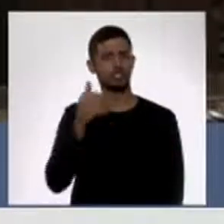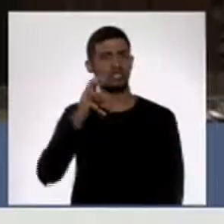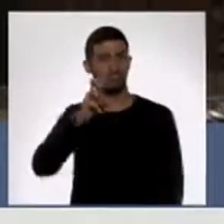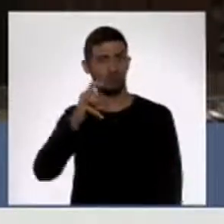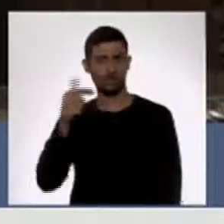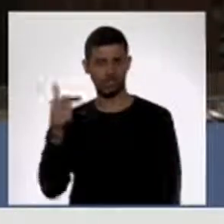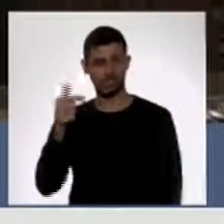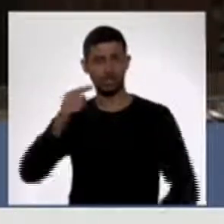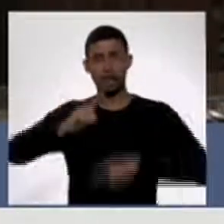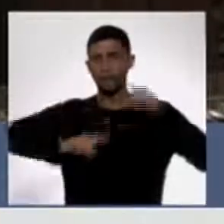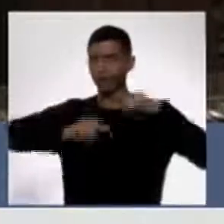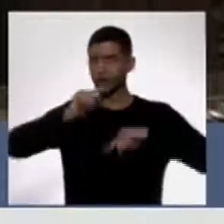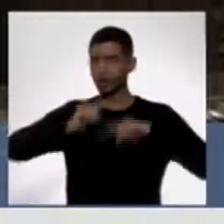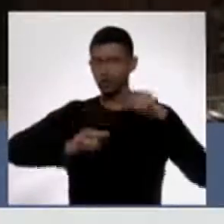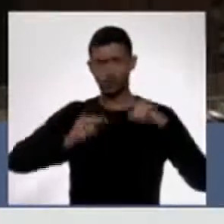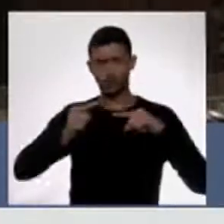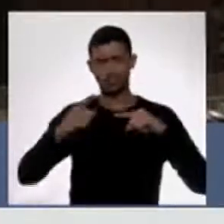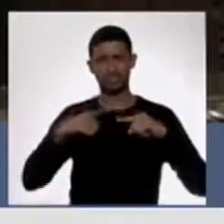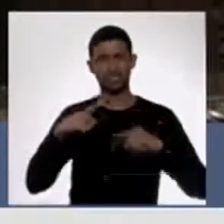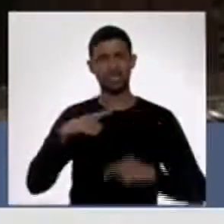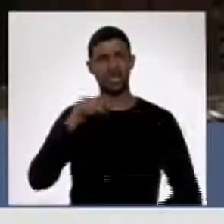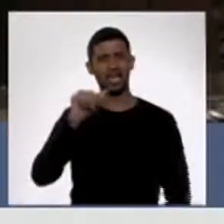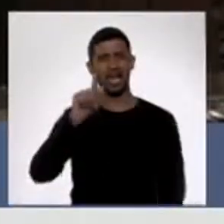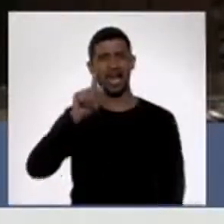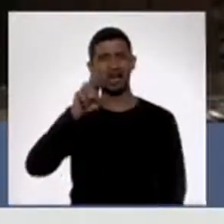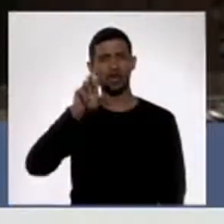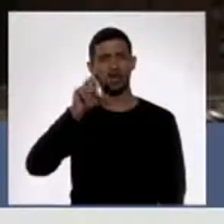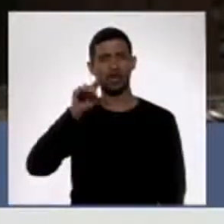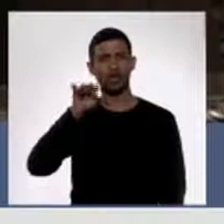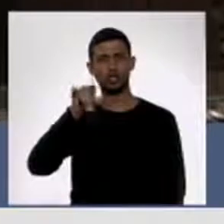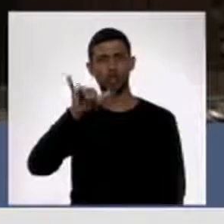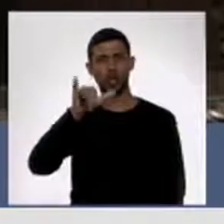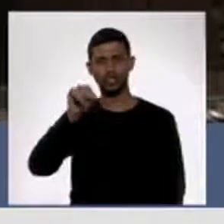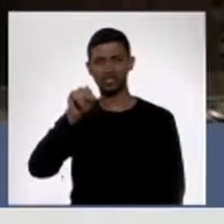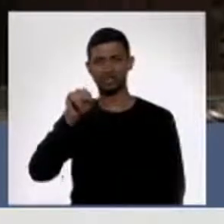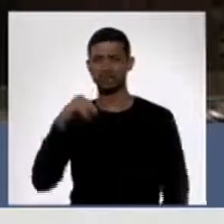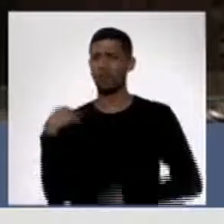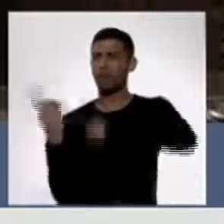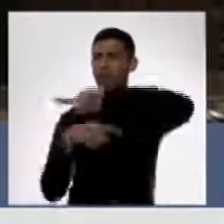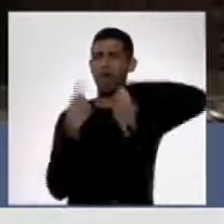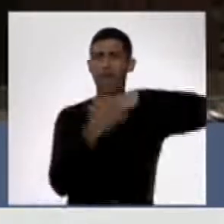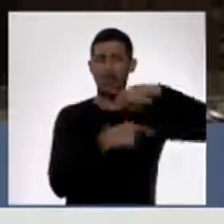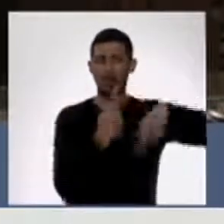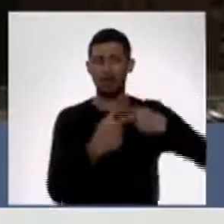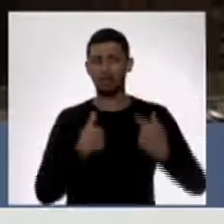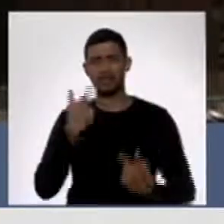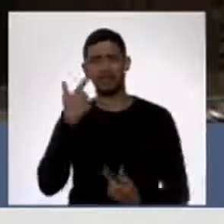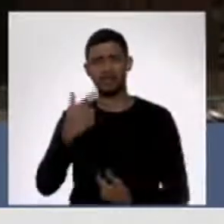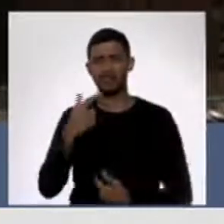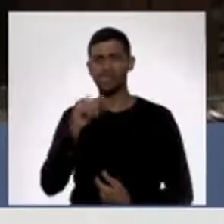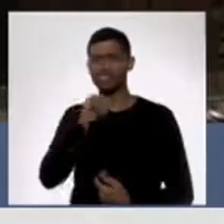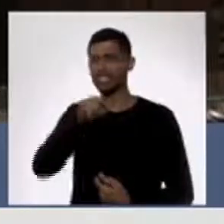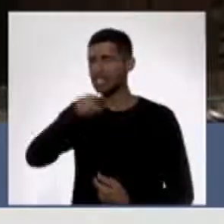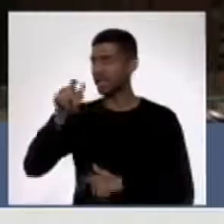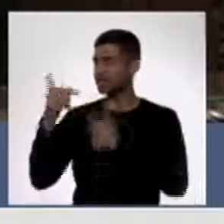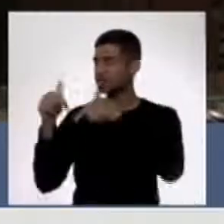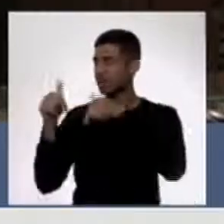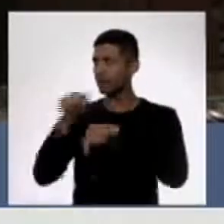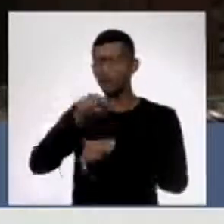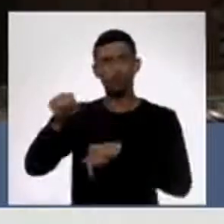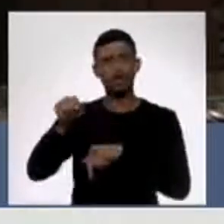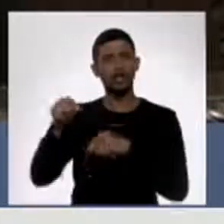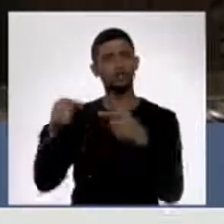2.152 produtos com agrotóxicos em circulação. Então, quando os nossos trabalhadores e trabalhadoras